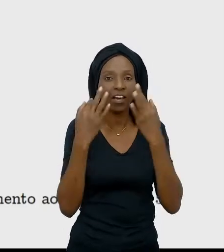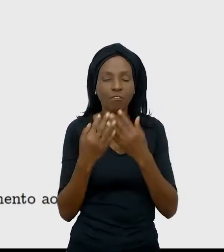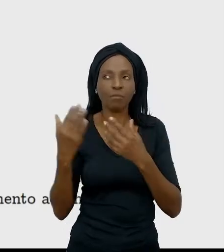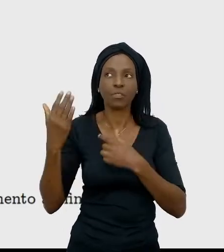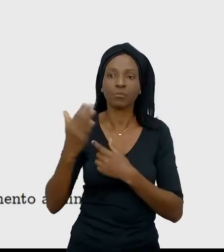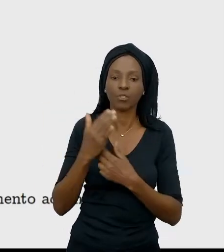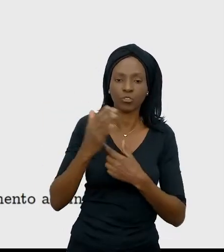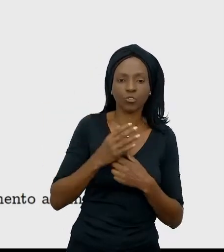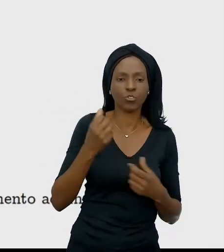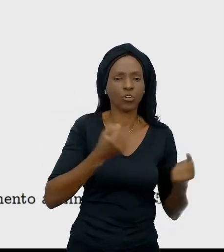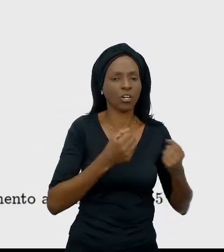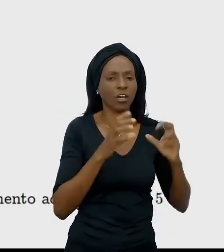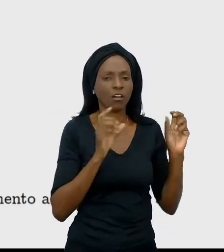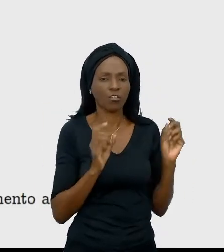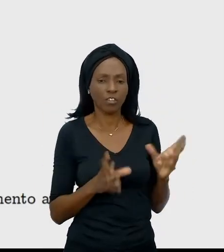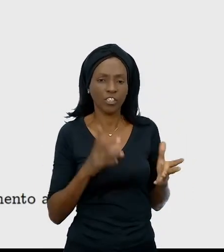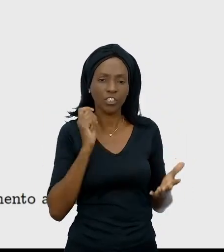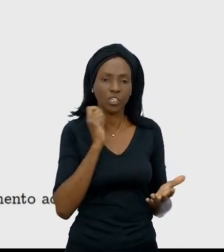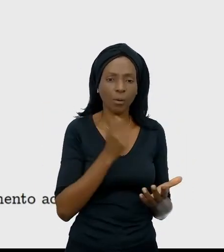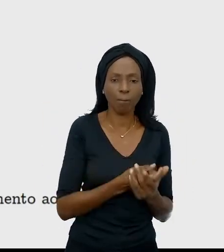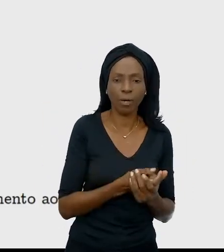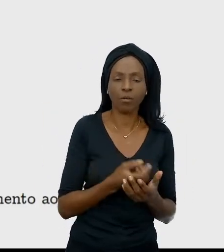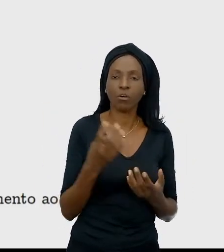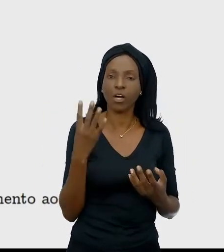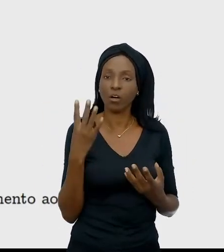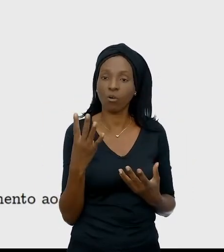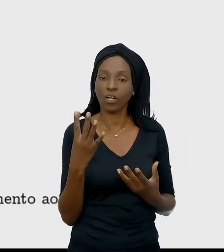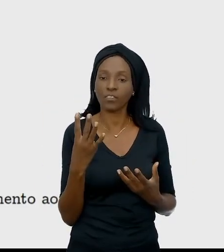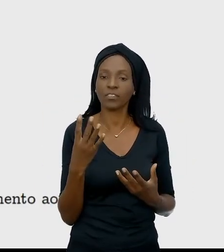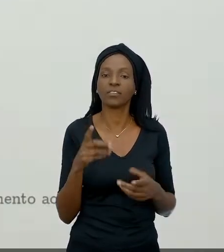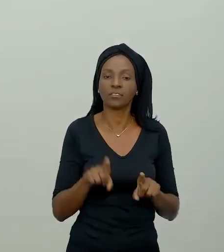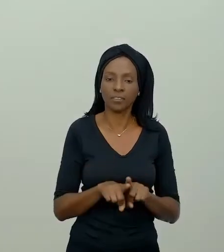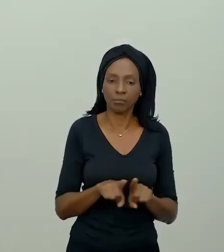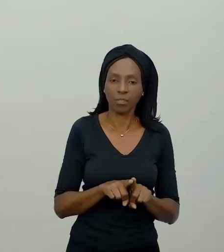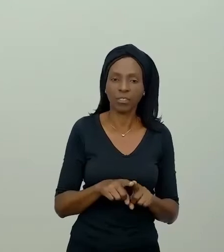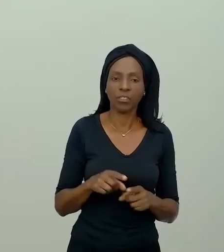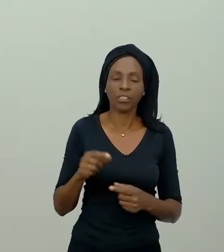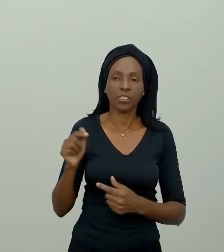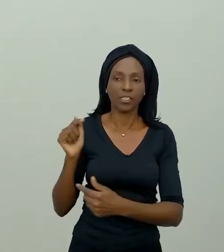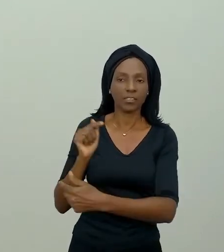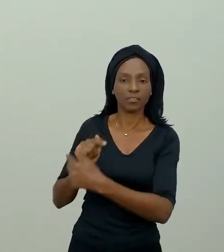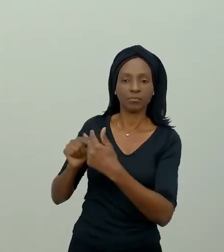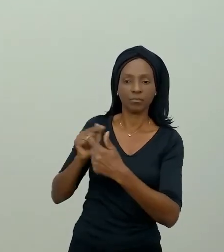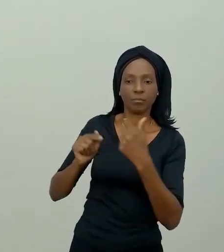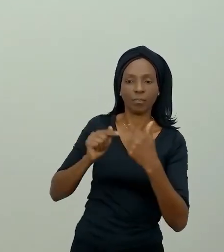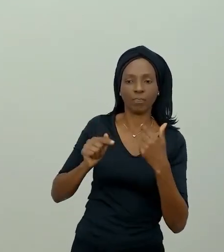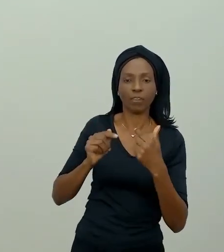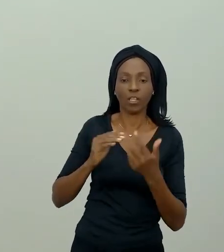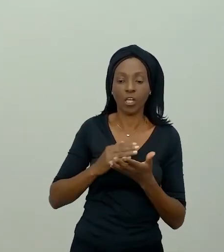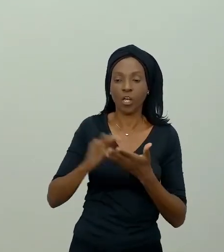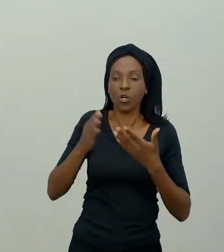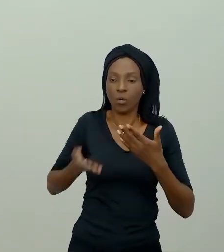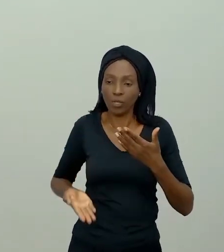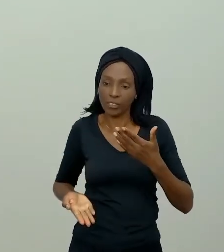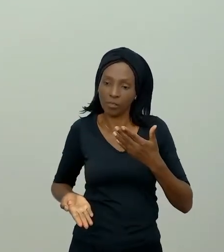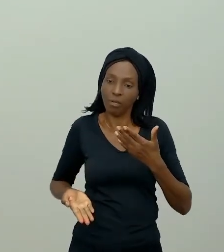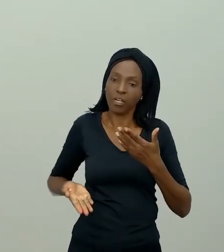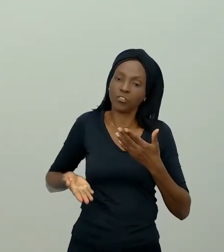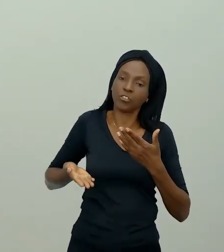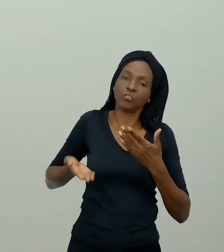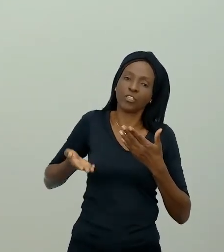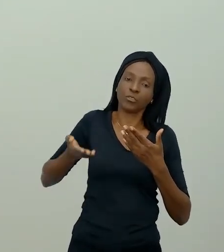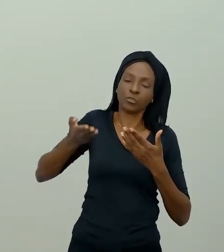ajudou, vendi meu carro, vou pagar a quarta parcela também, e assim sucessivamente, de baixo para cima. Geralmente, quando a gente